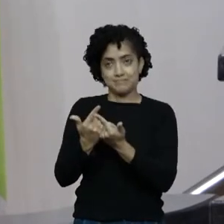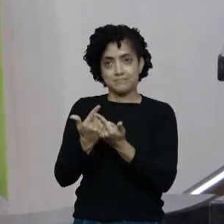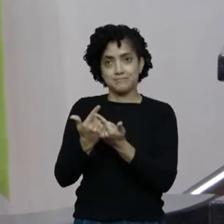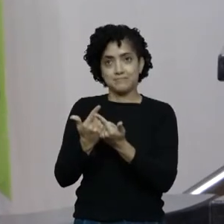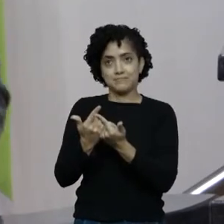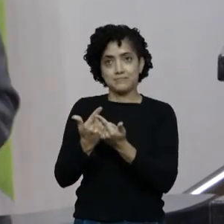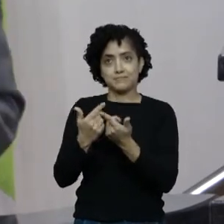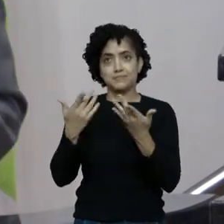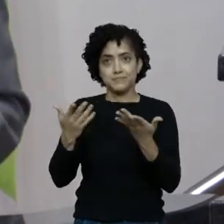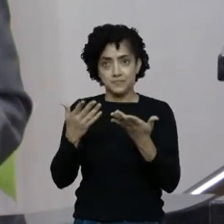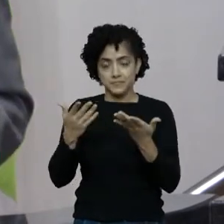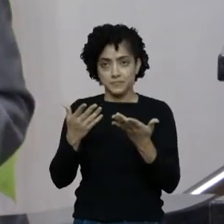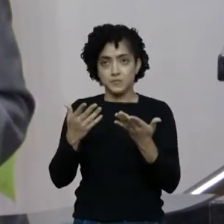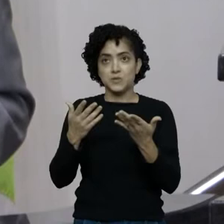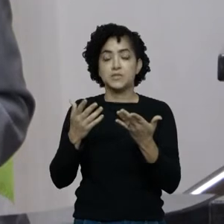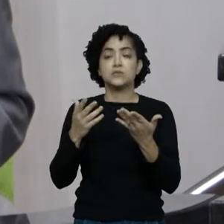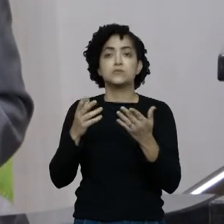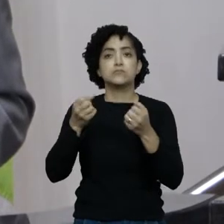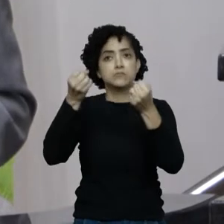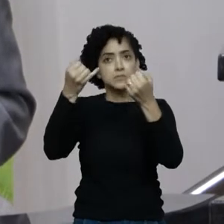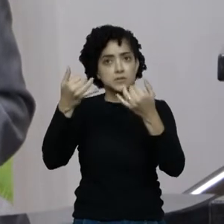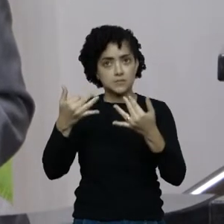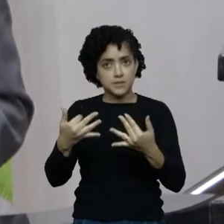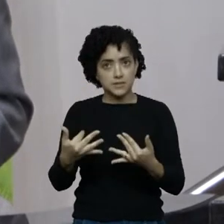fazer um pequeno preço